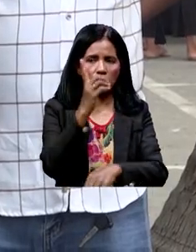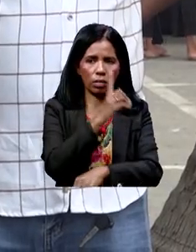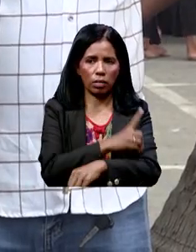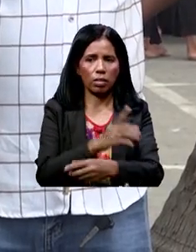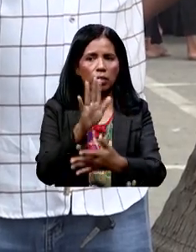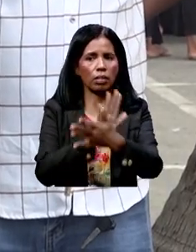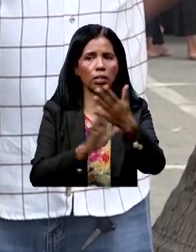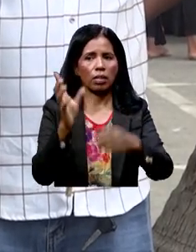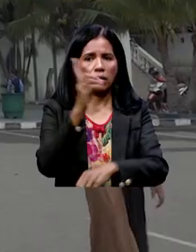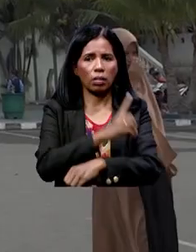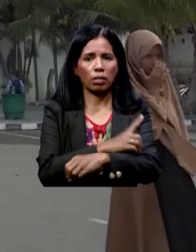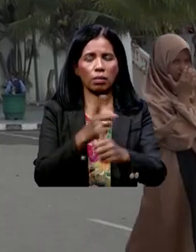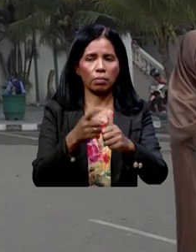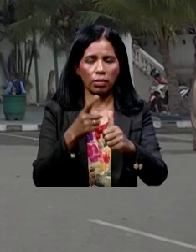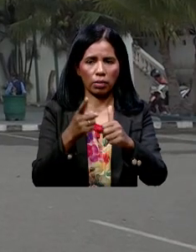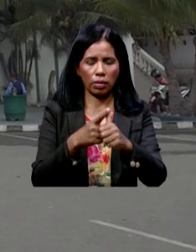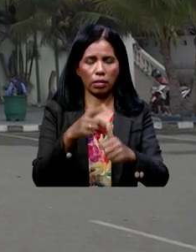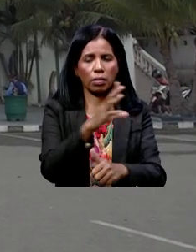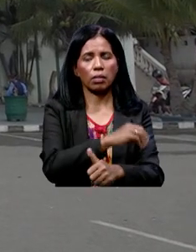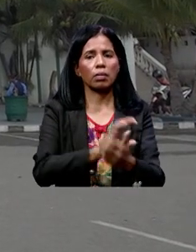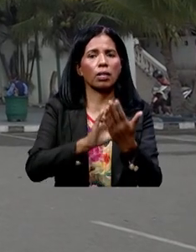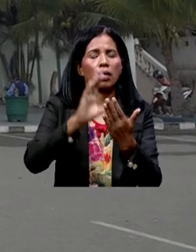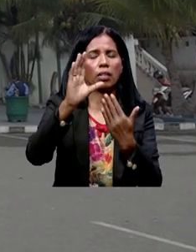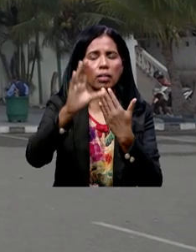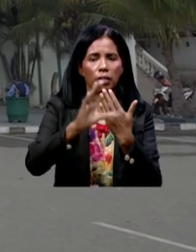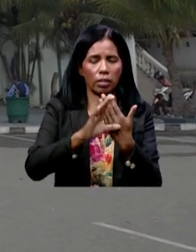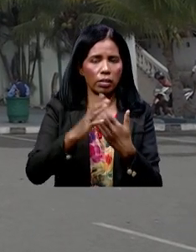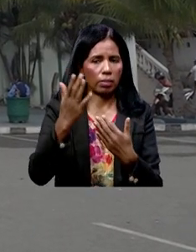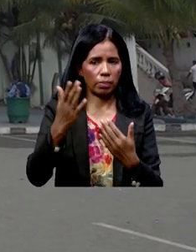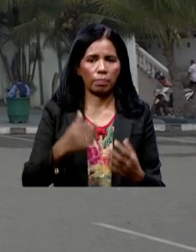celebra e loron primeiro calendário Hijriah. Equipa cobertura GMN.